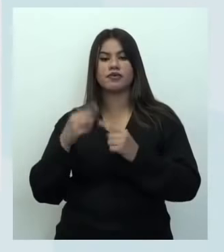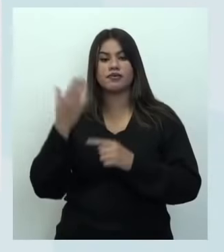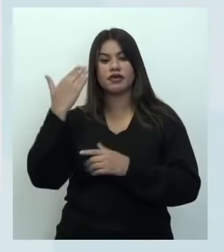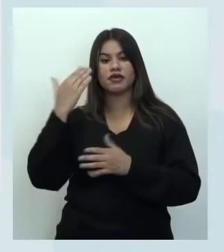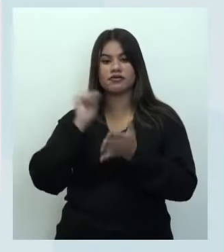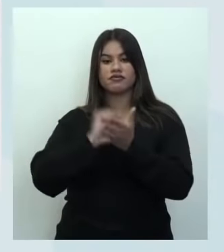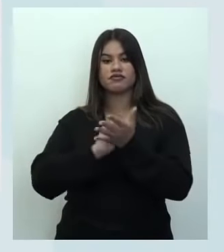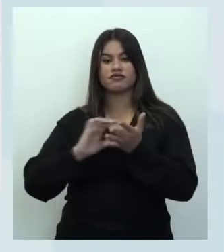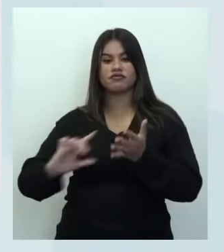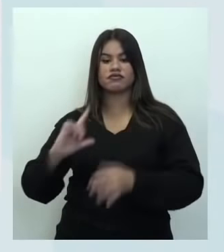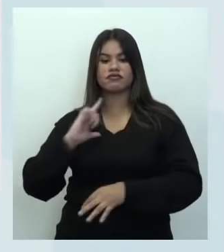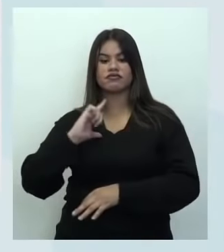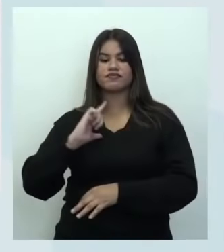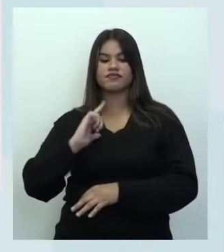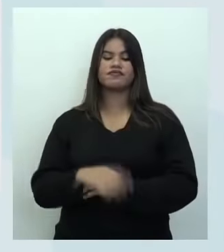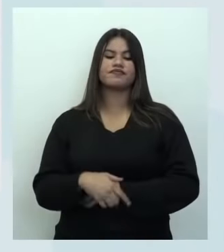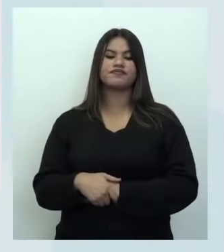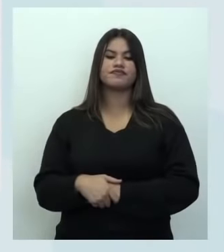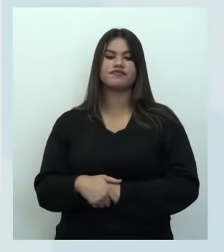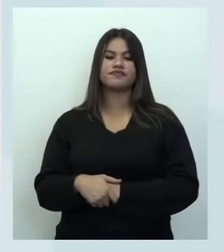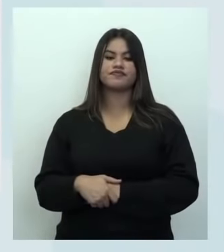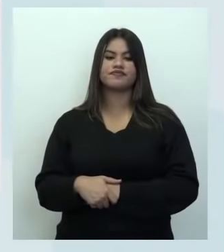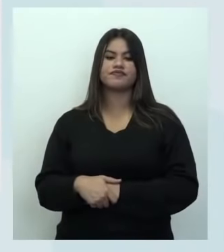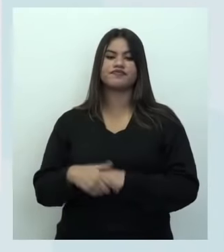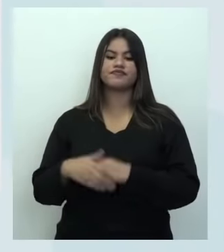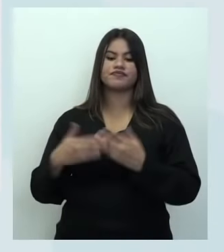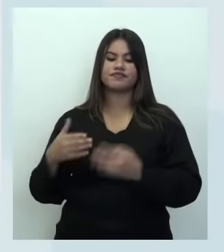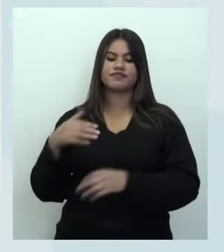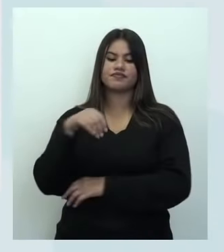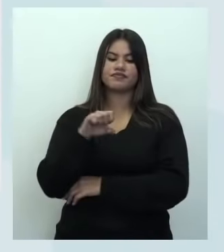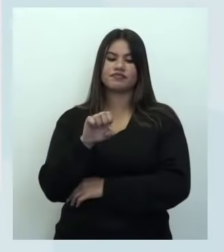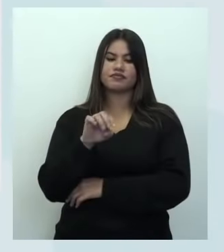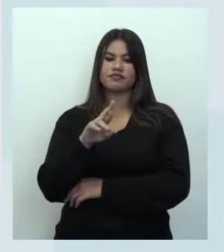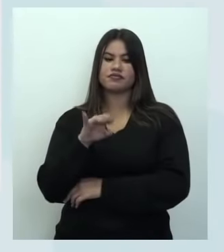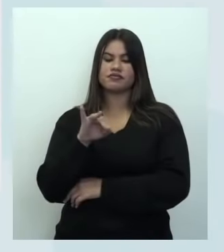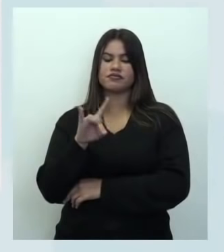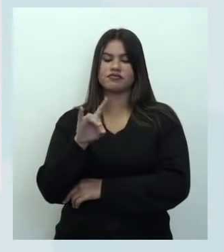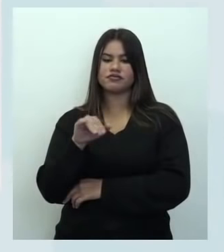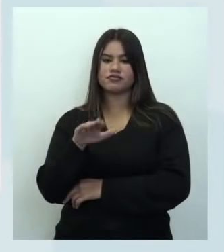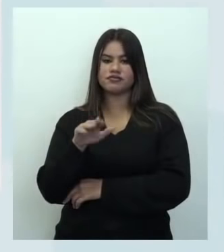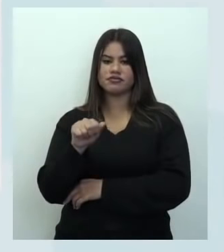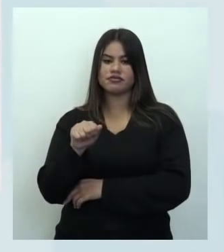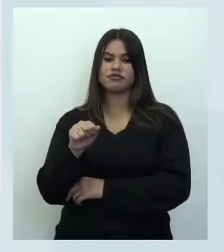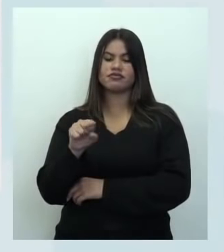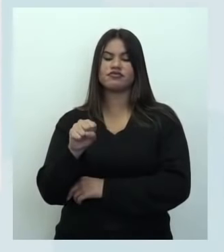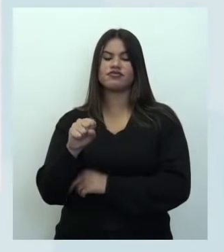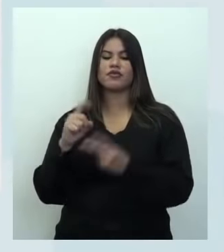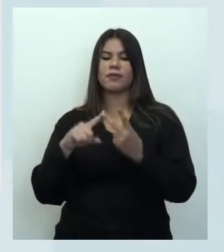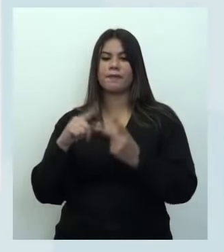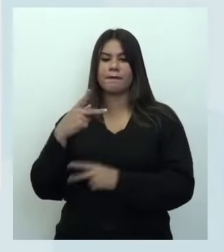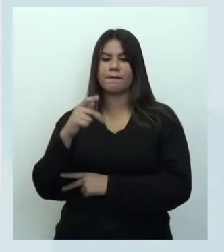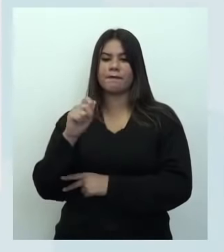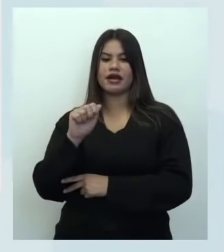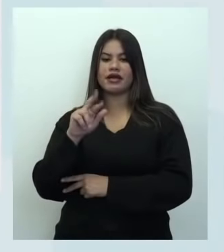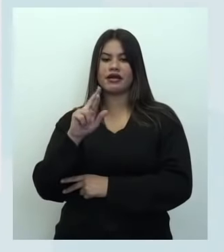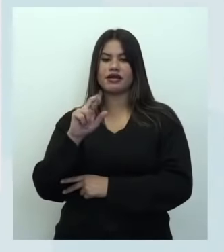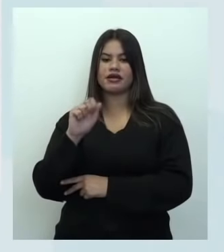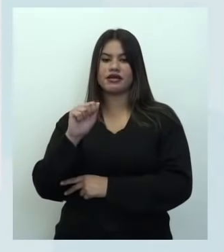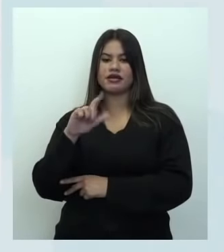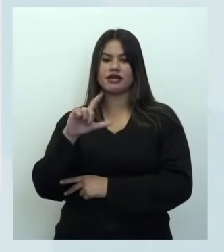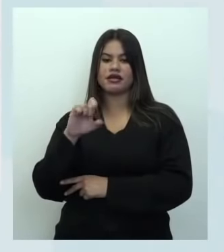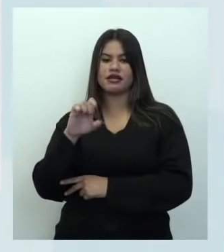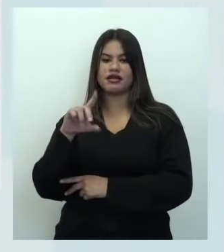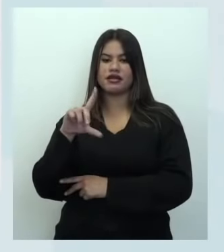fizemos. Então, lembrando que nós temos os meridianos e paralelos, né, as latitudes e longitudes, e lembrando que essas linhas, elas são